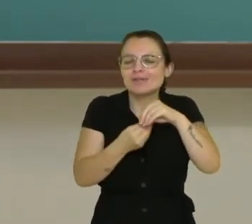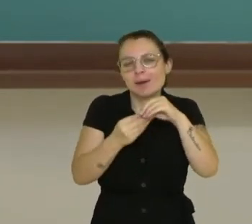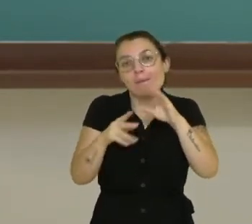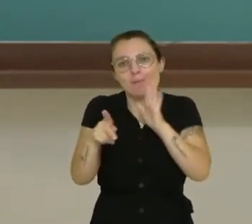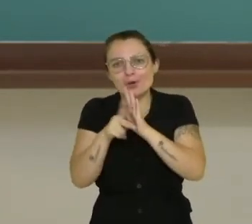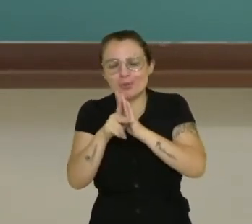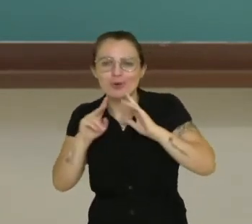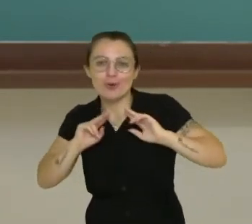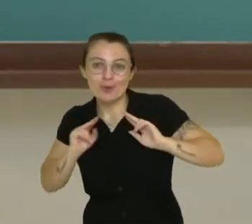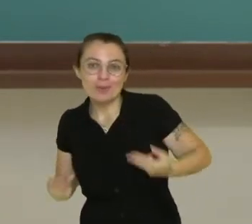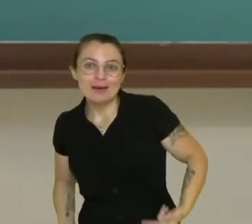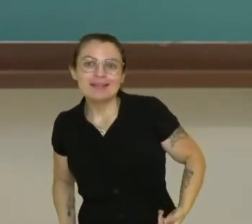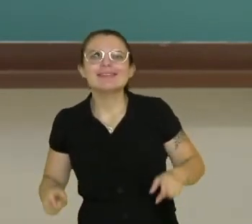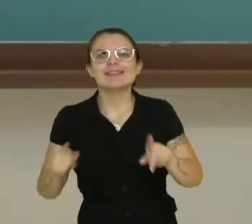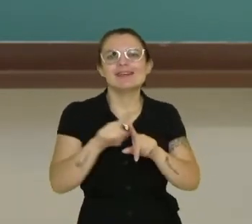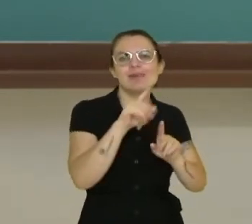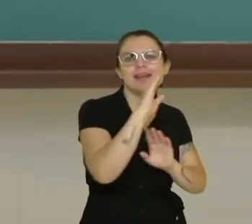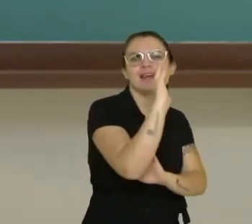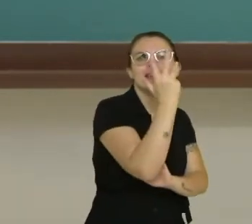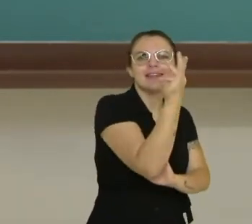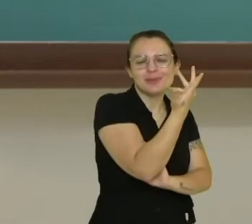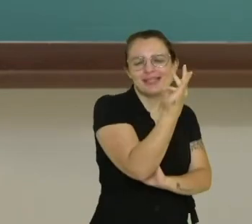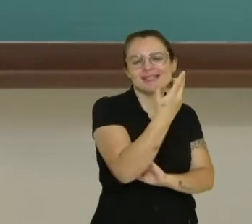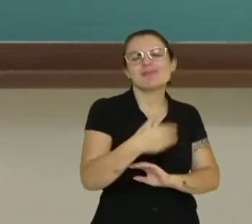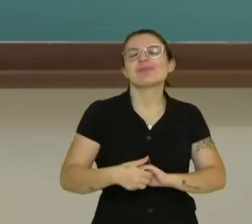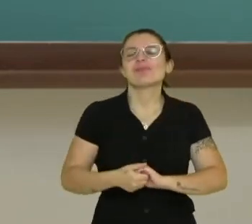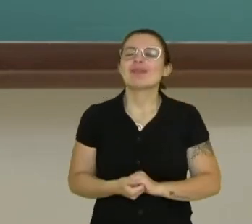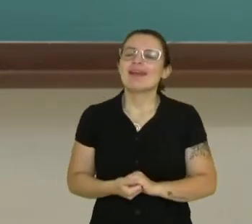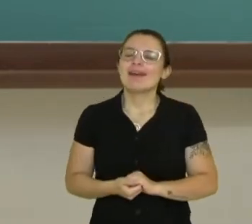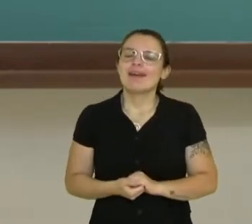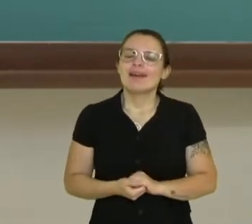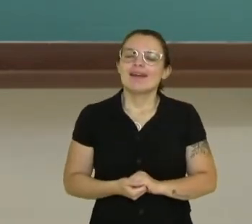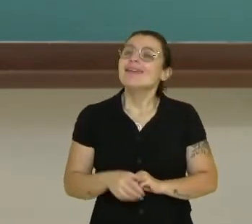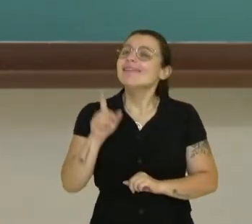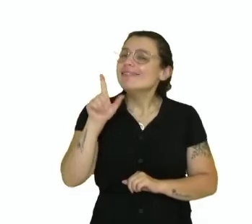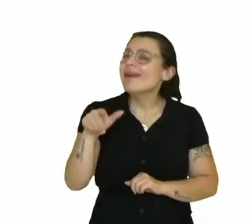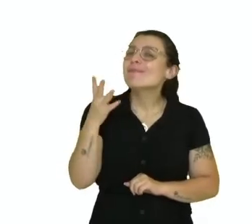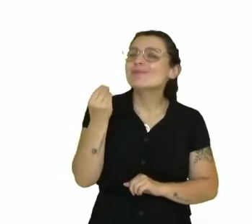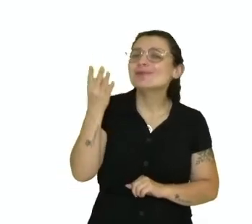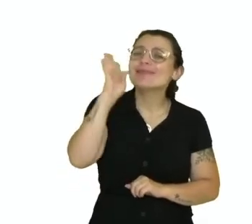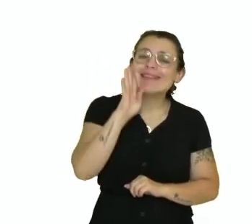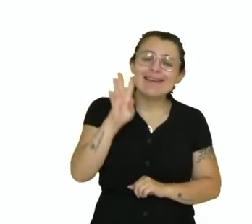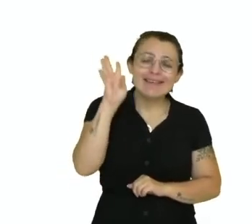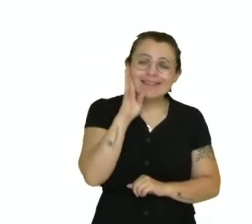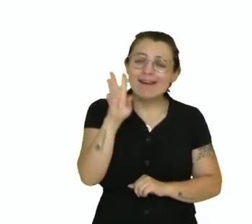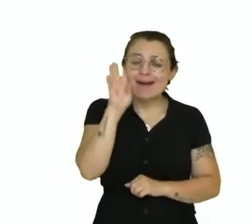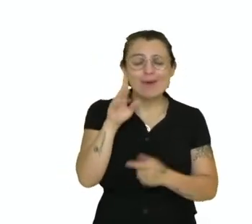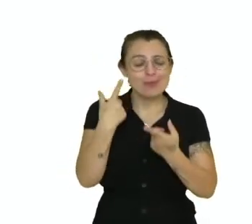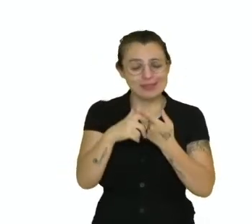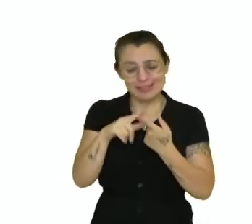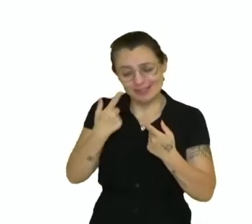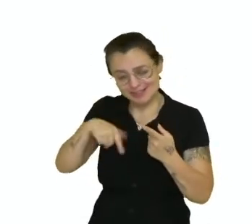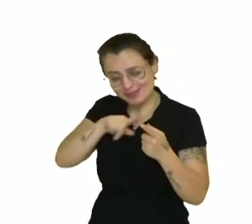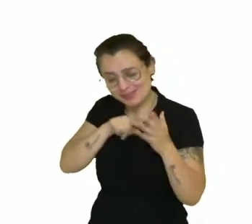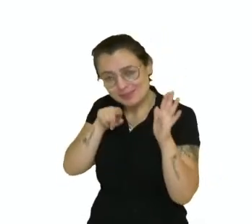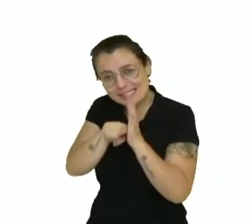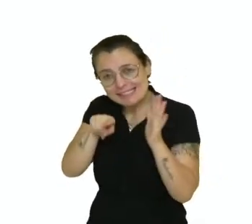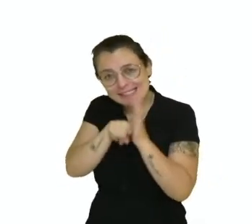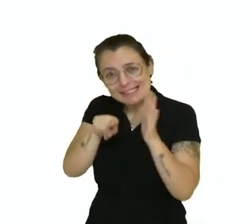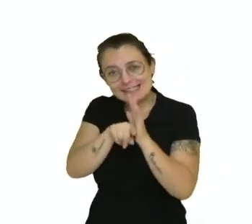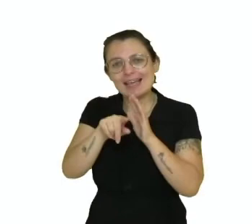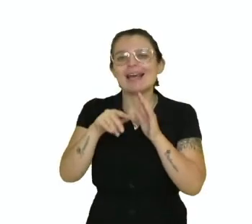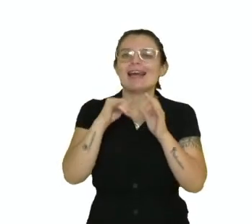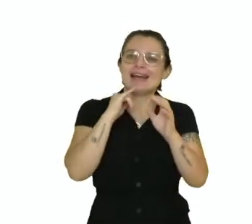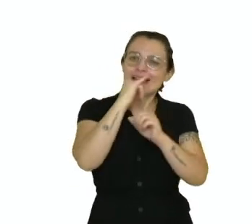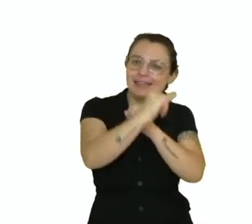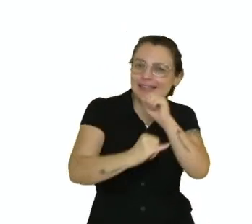produzidos pela natureza, e gera uma experiência muito bacana de se procurar pelas redes sociais, aí, pela